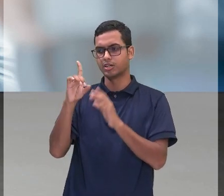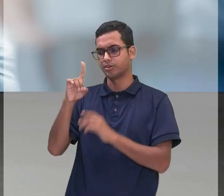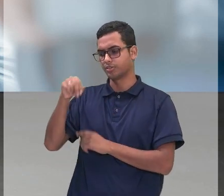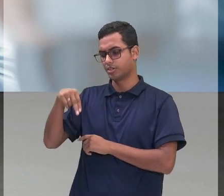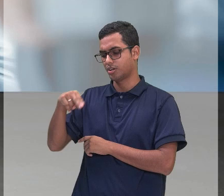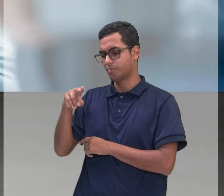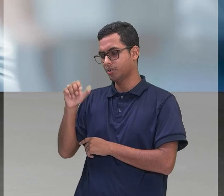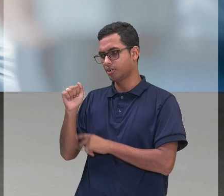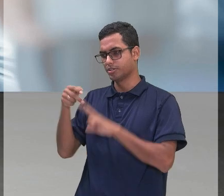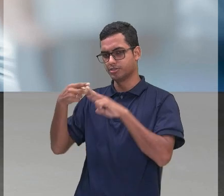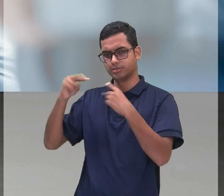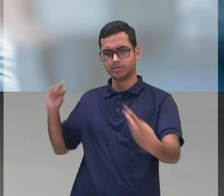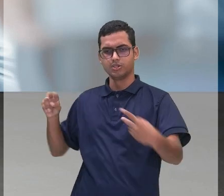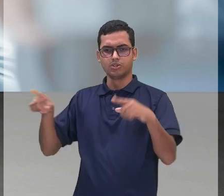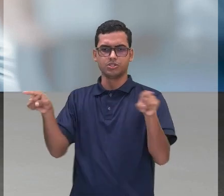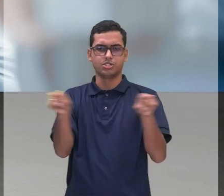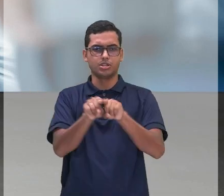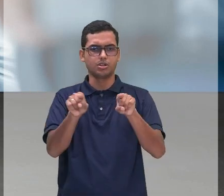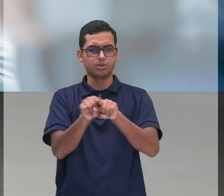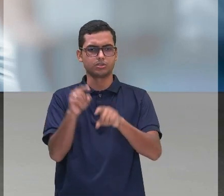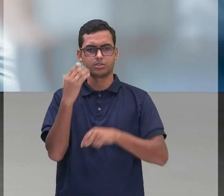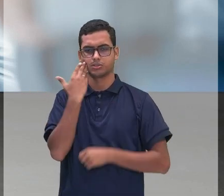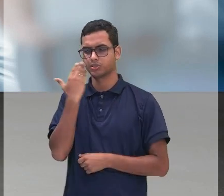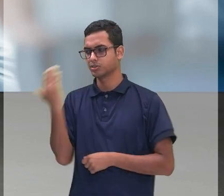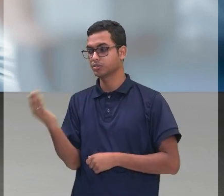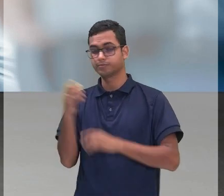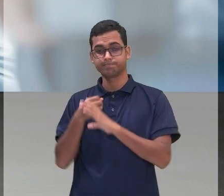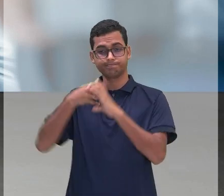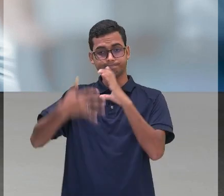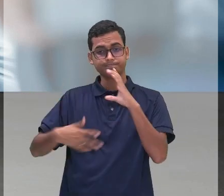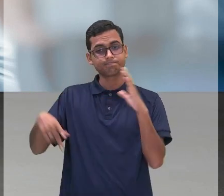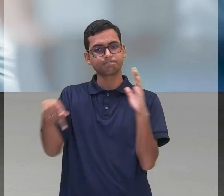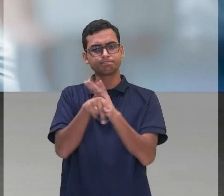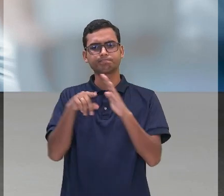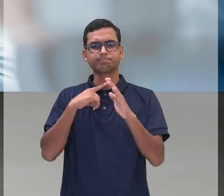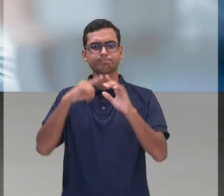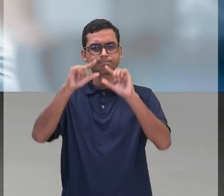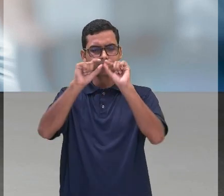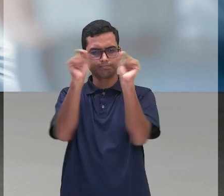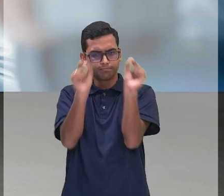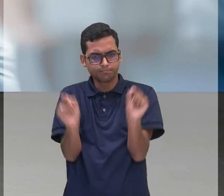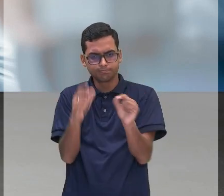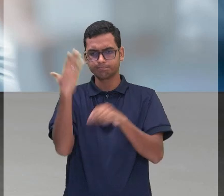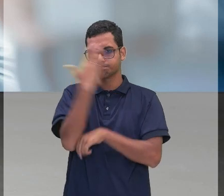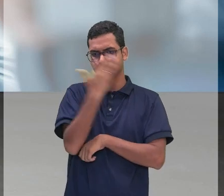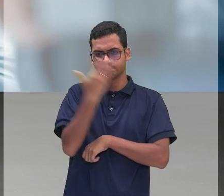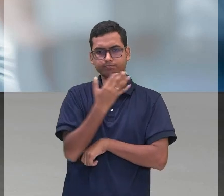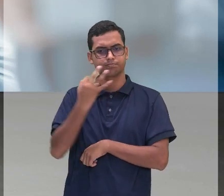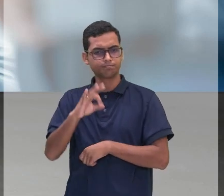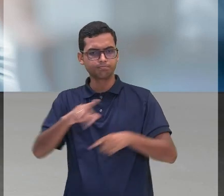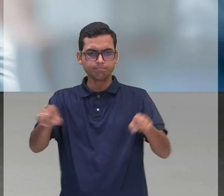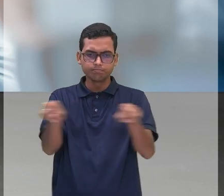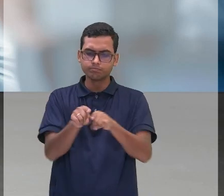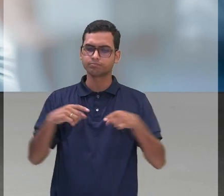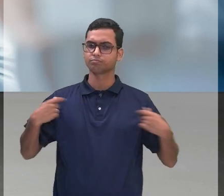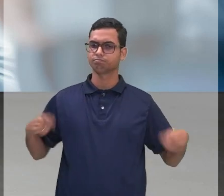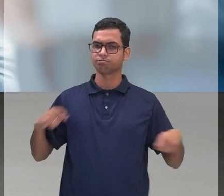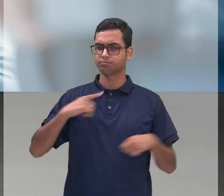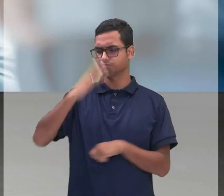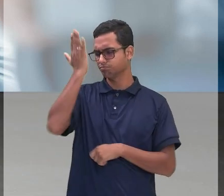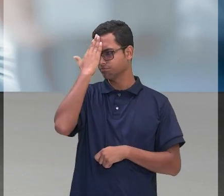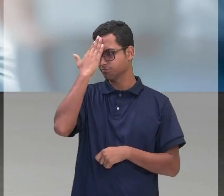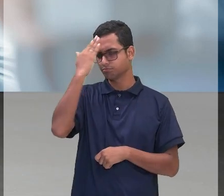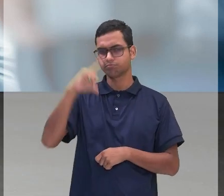eles são importantes para dar característica àquele organismo. Tá bom? Então, a gente precisa ter esse